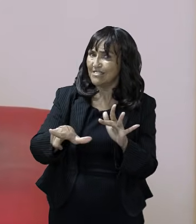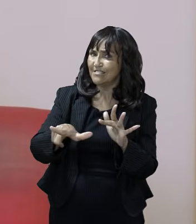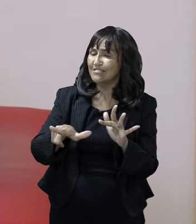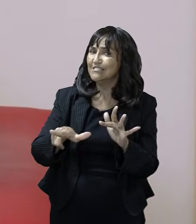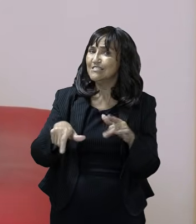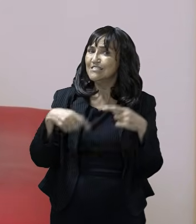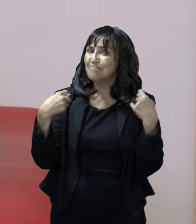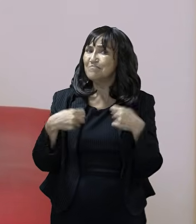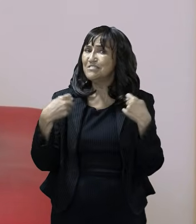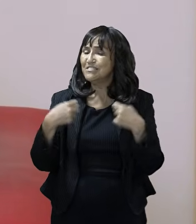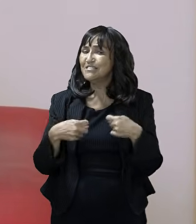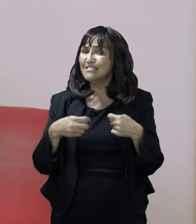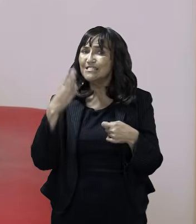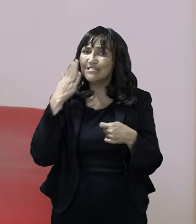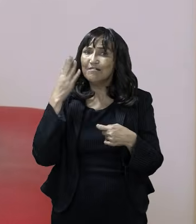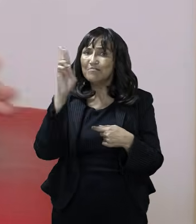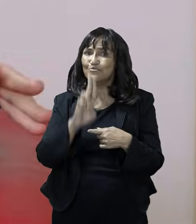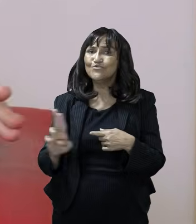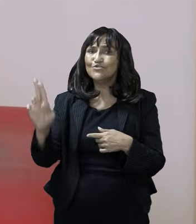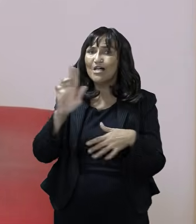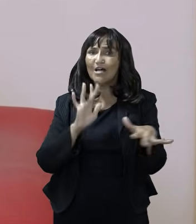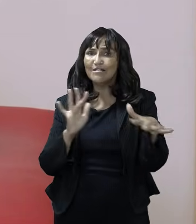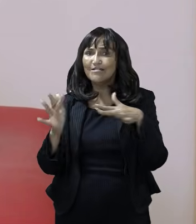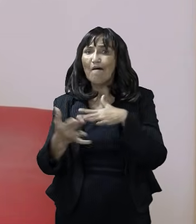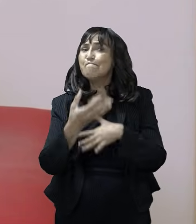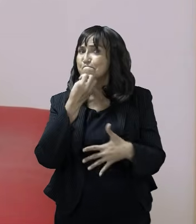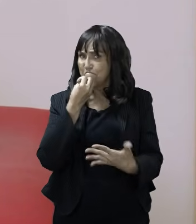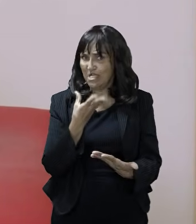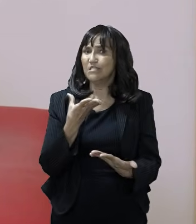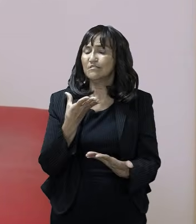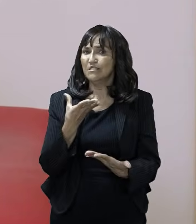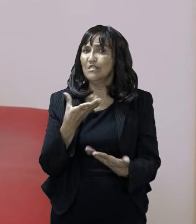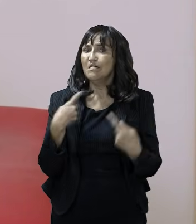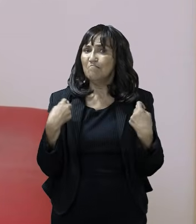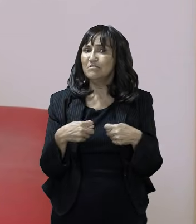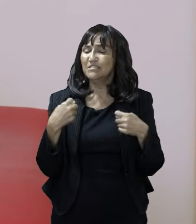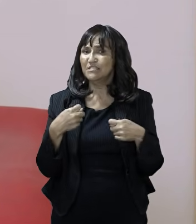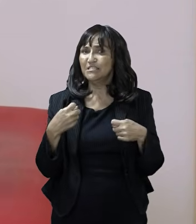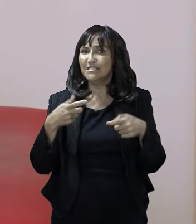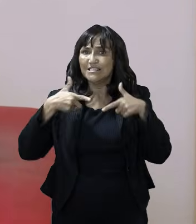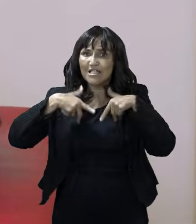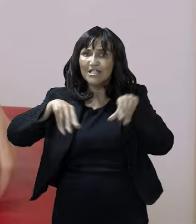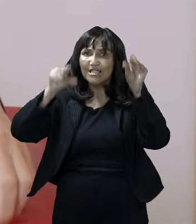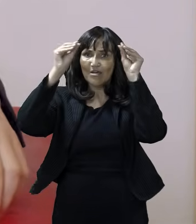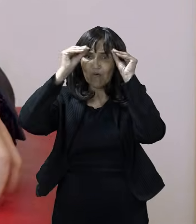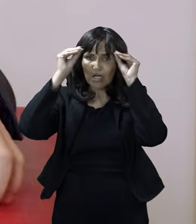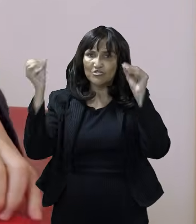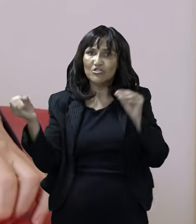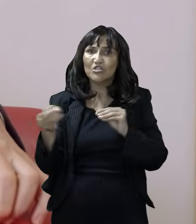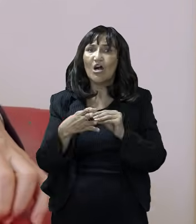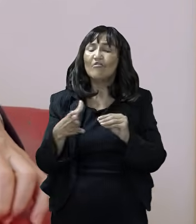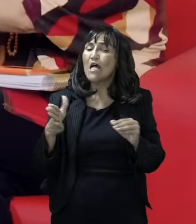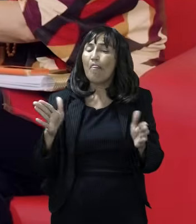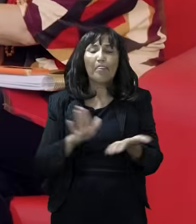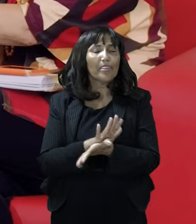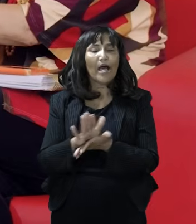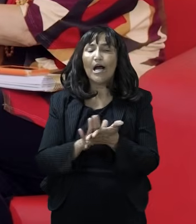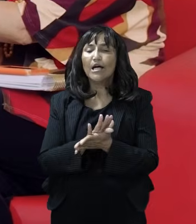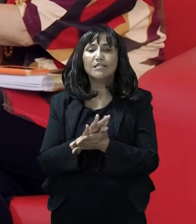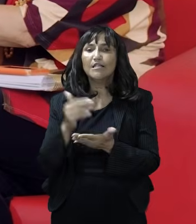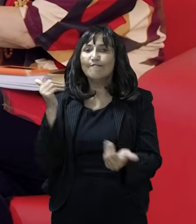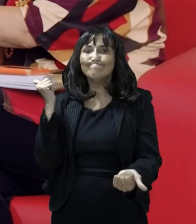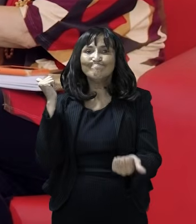fazer o bom uso da rede social, que a gente sabe que essa é a nova linguagem, mas nada substitui o tete-a-tete,